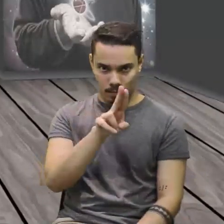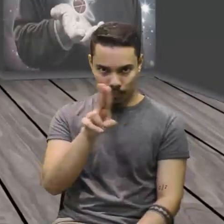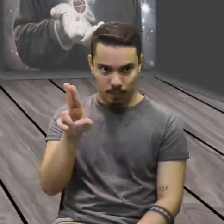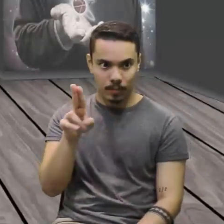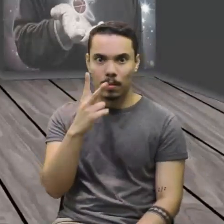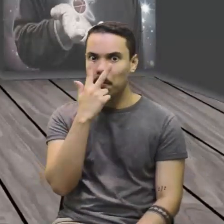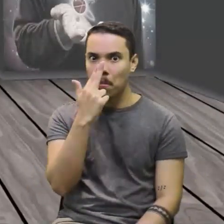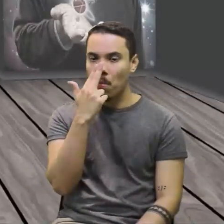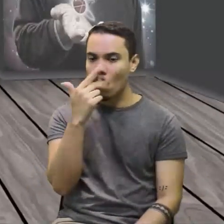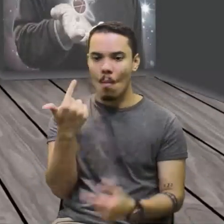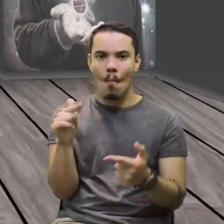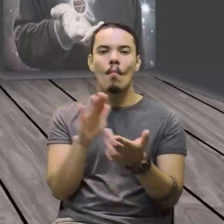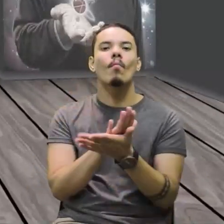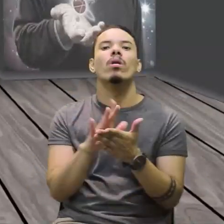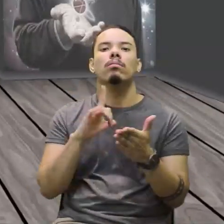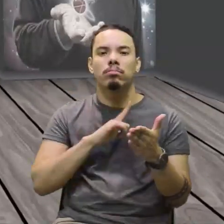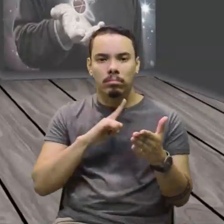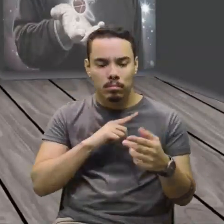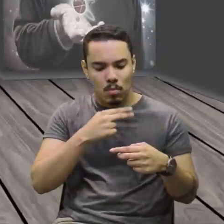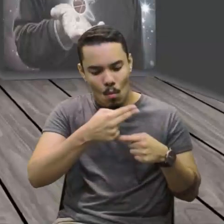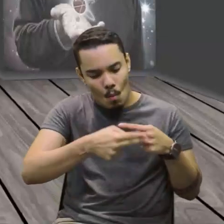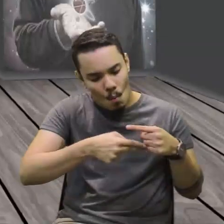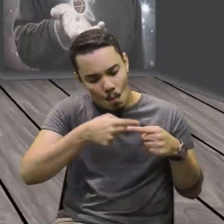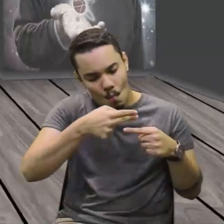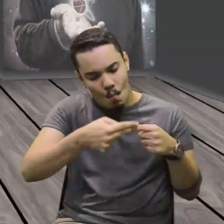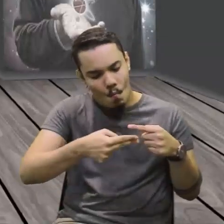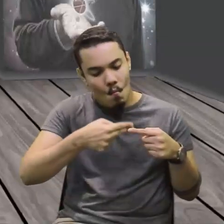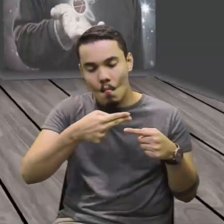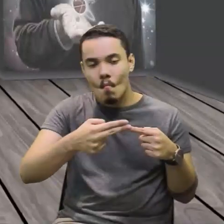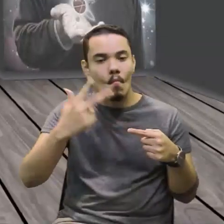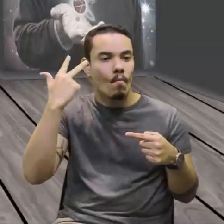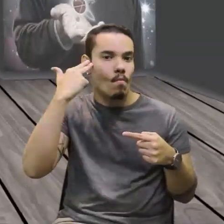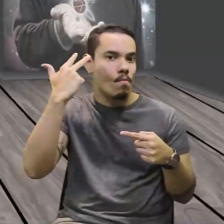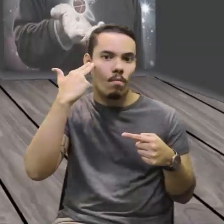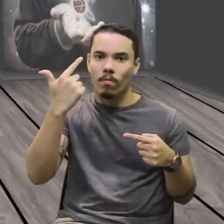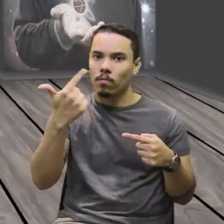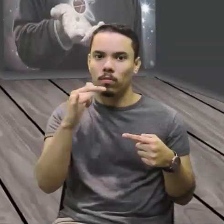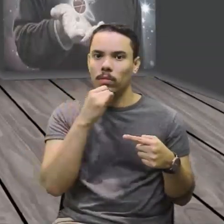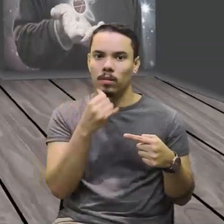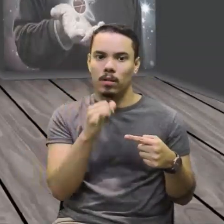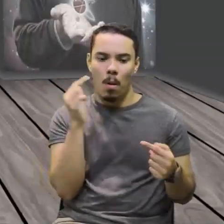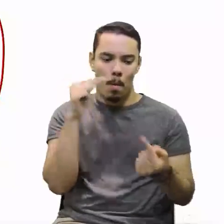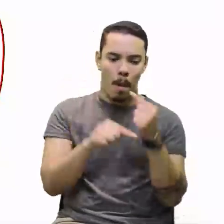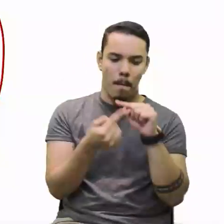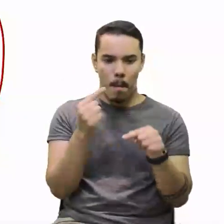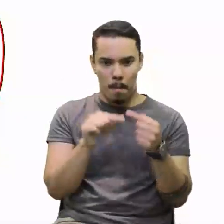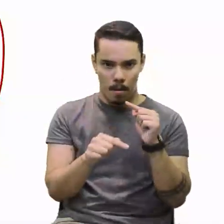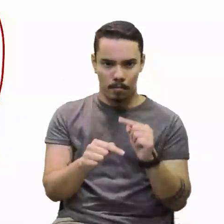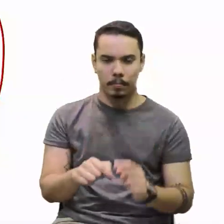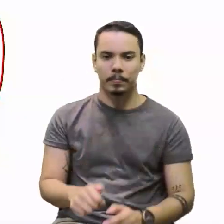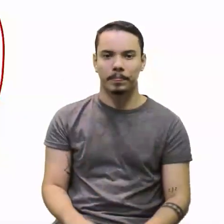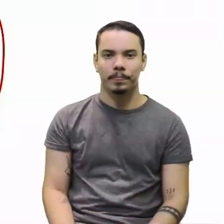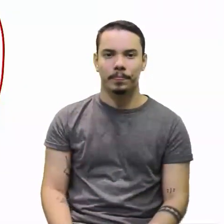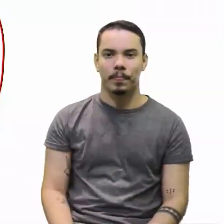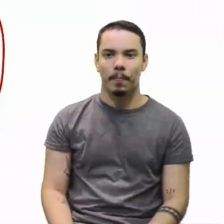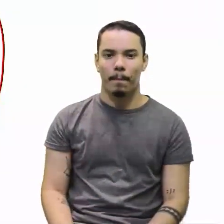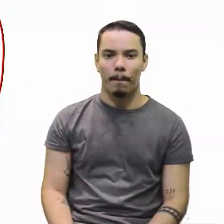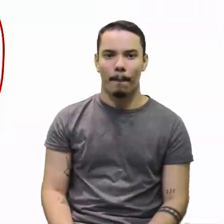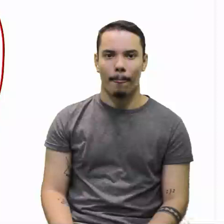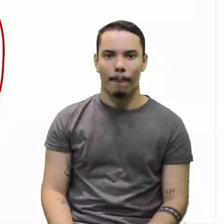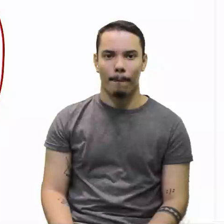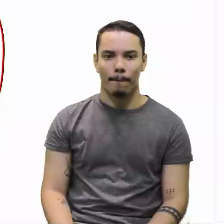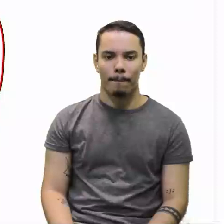sem nada, mas ele está isolado. Encosta no outro e não passa corrente. Vamos lá então? Tudo bem?